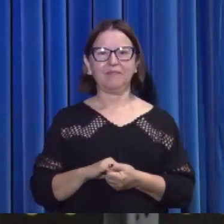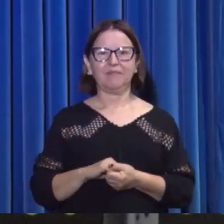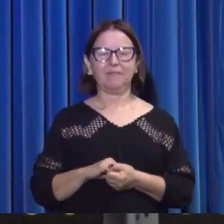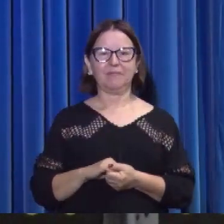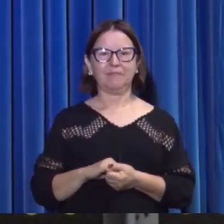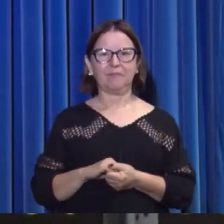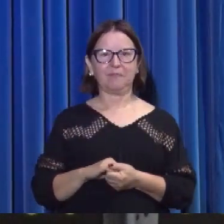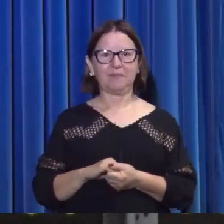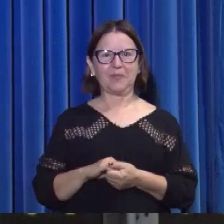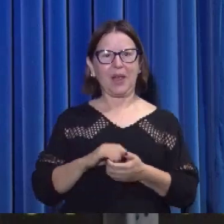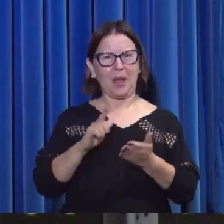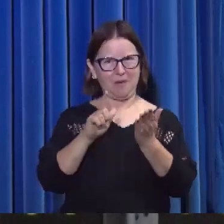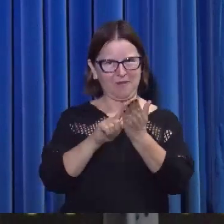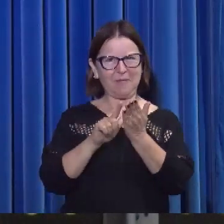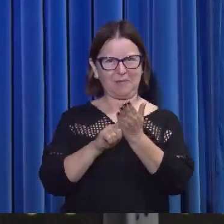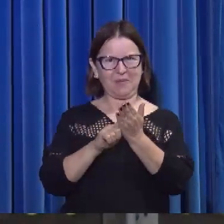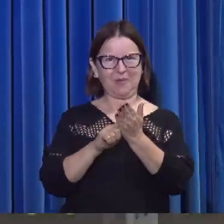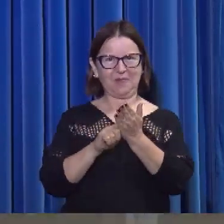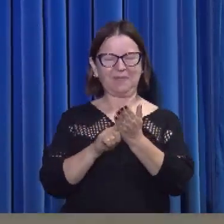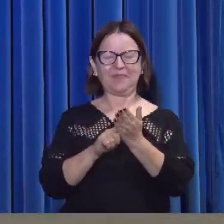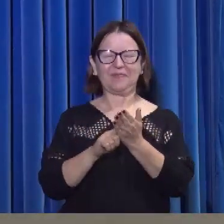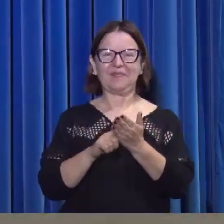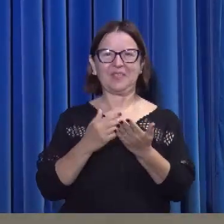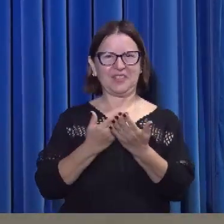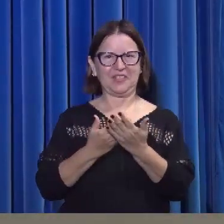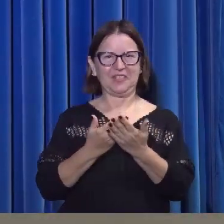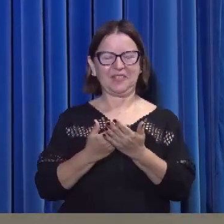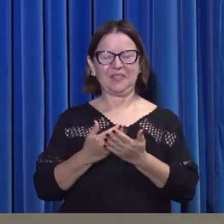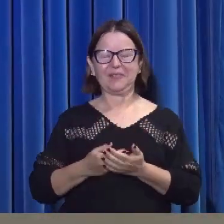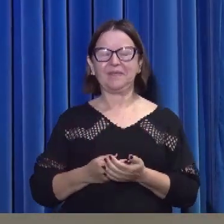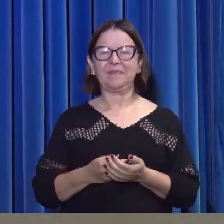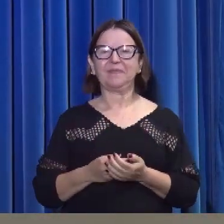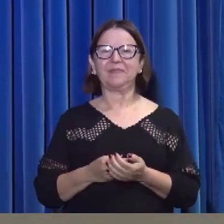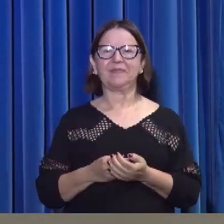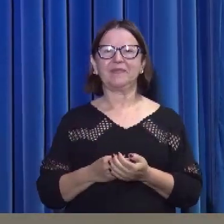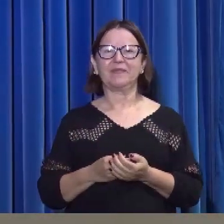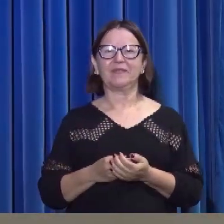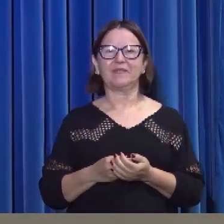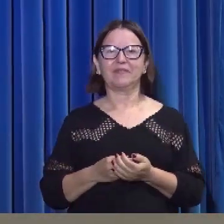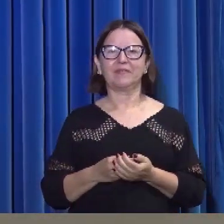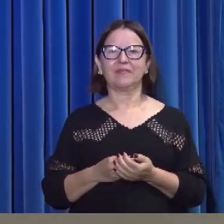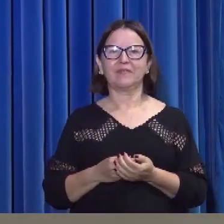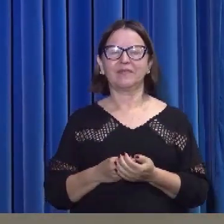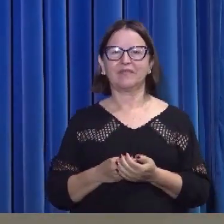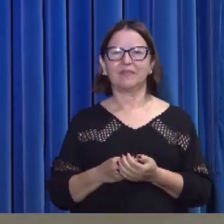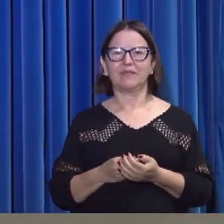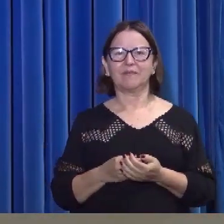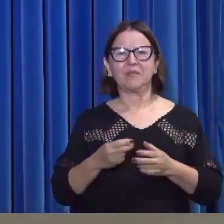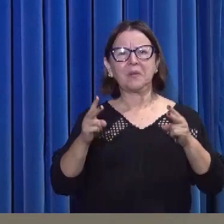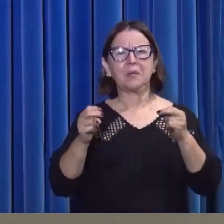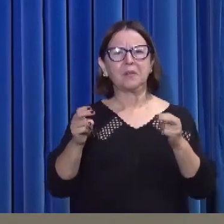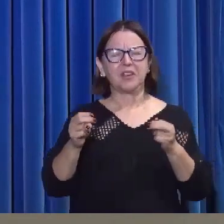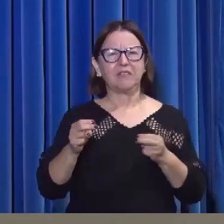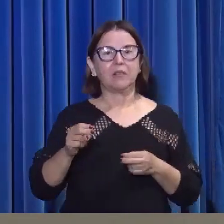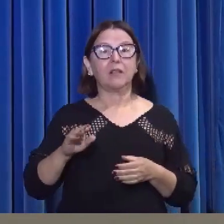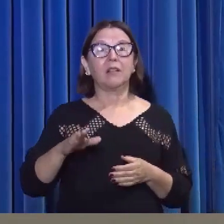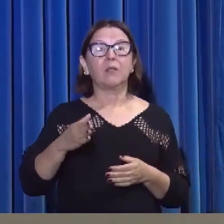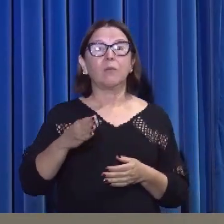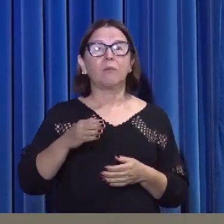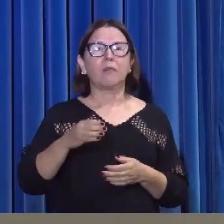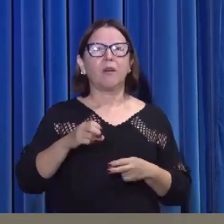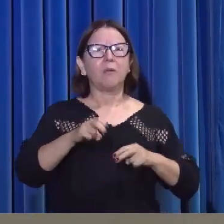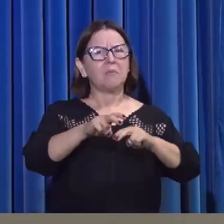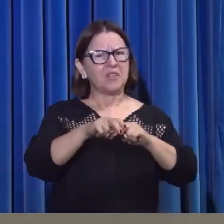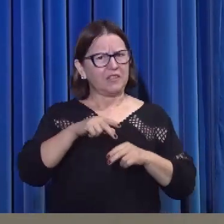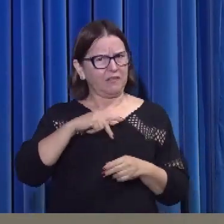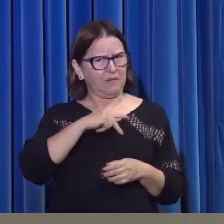Acompanhe aí no seu boletim. Quando observamos qual era a motivação de Paulo para